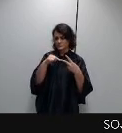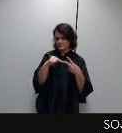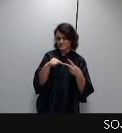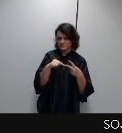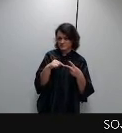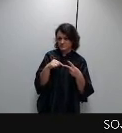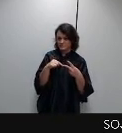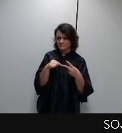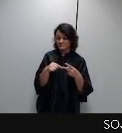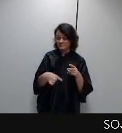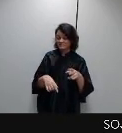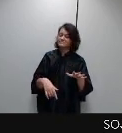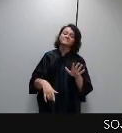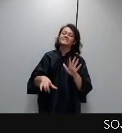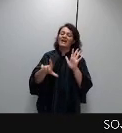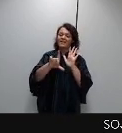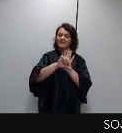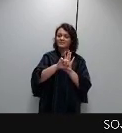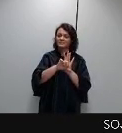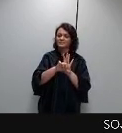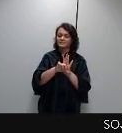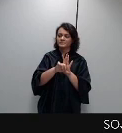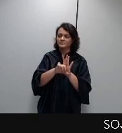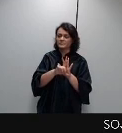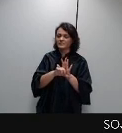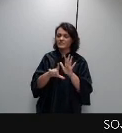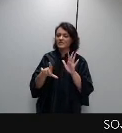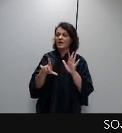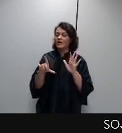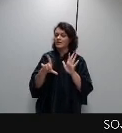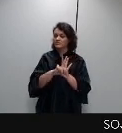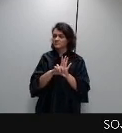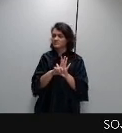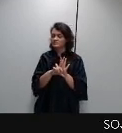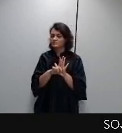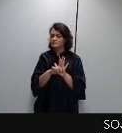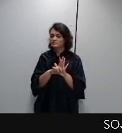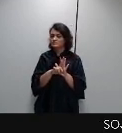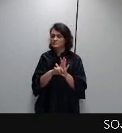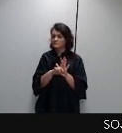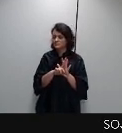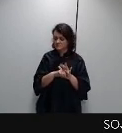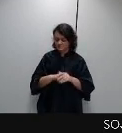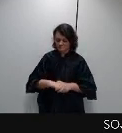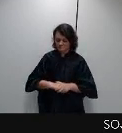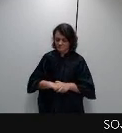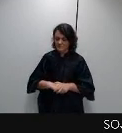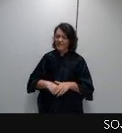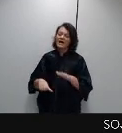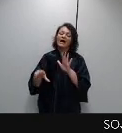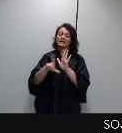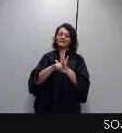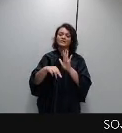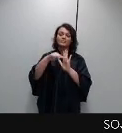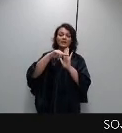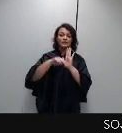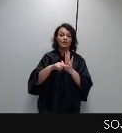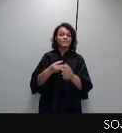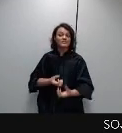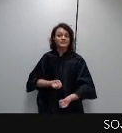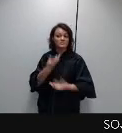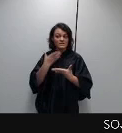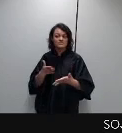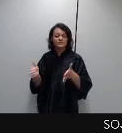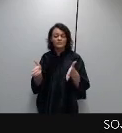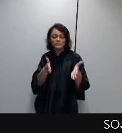própria Lei e o rolinho dispositivo ela no caso trazia uma Norma expressa dizendo que aquele prazo